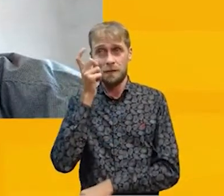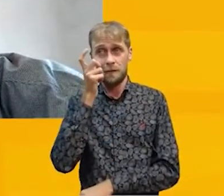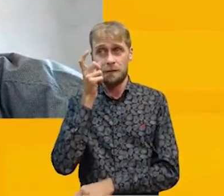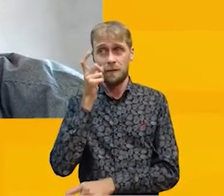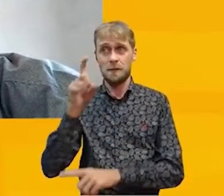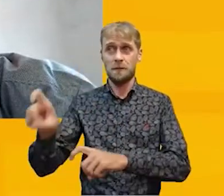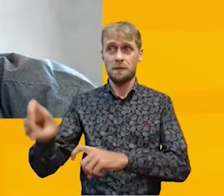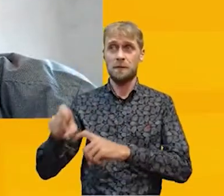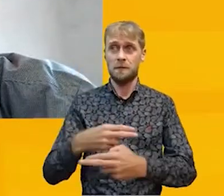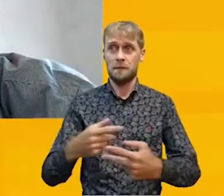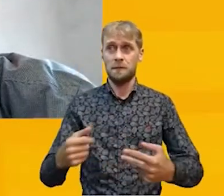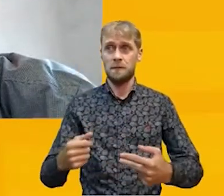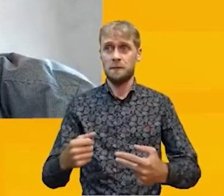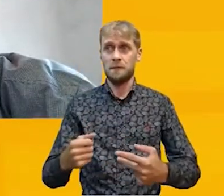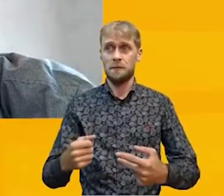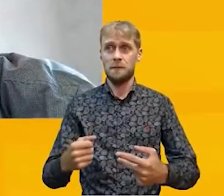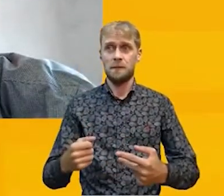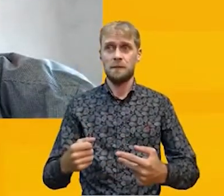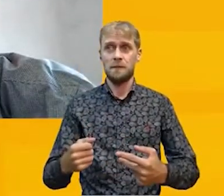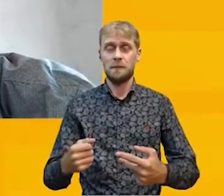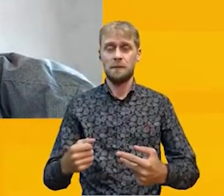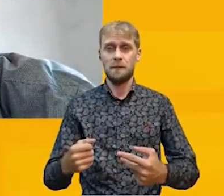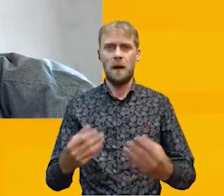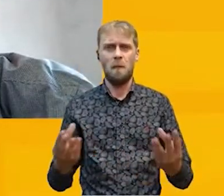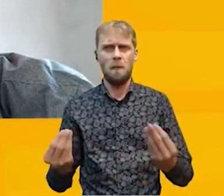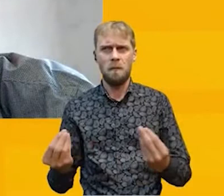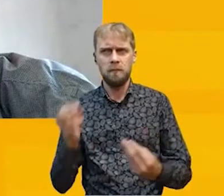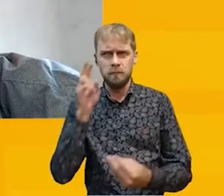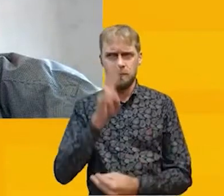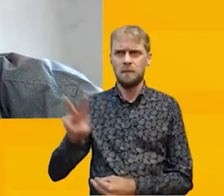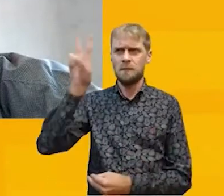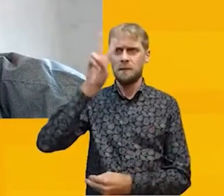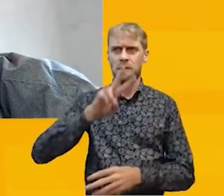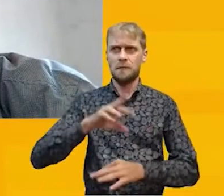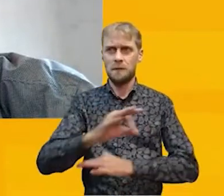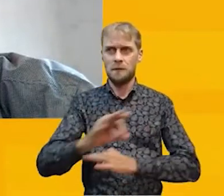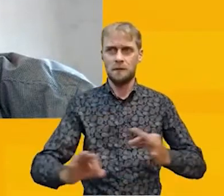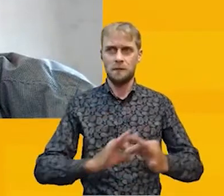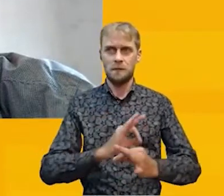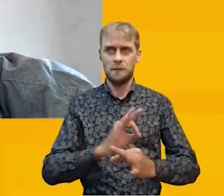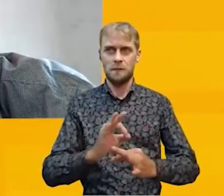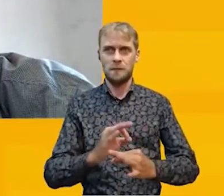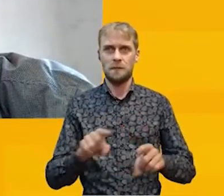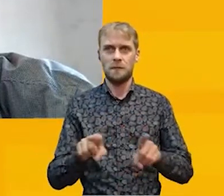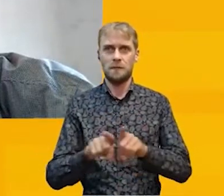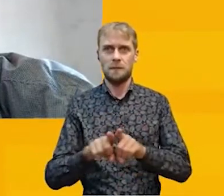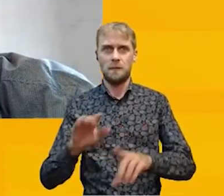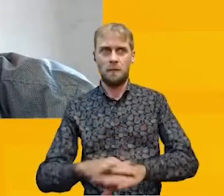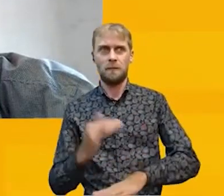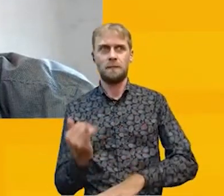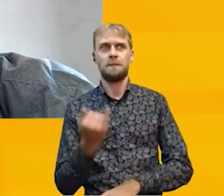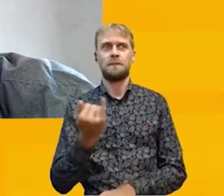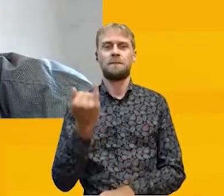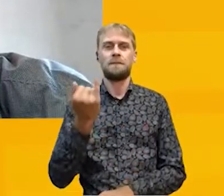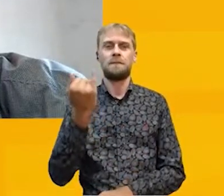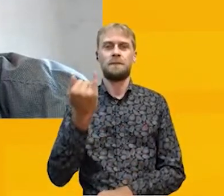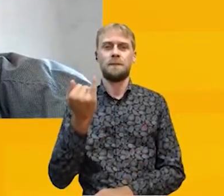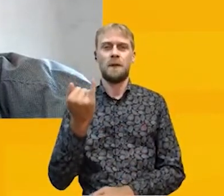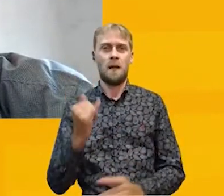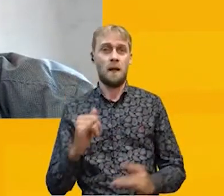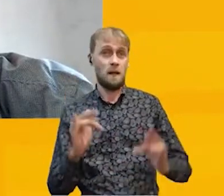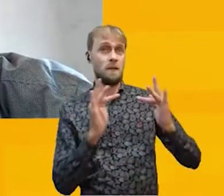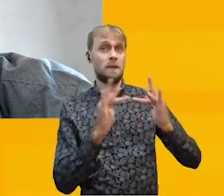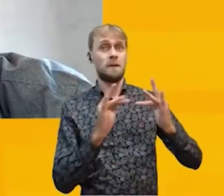agropecuária que está sendo muito vislumbrada dentro dos projetos, como também a principal integrante que a gente